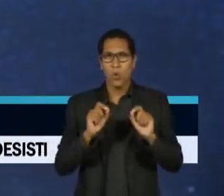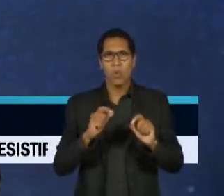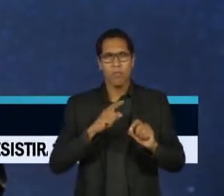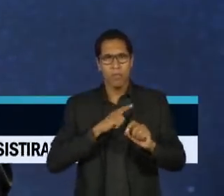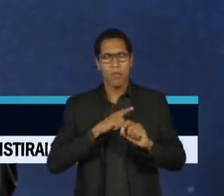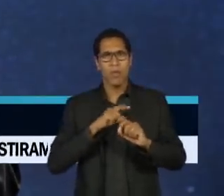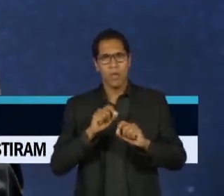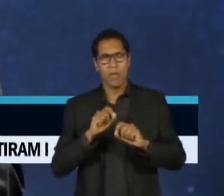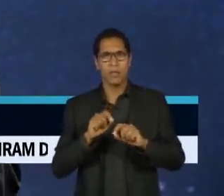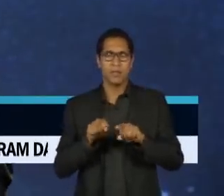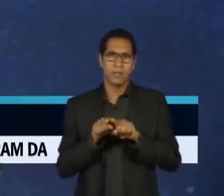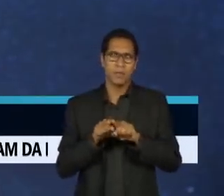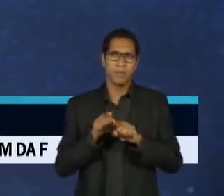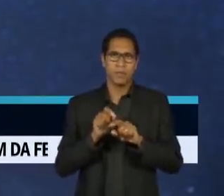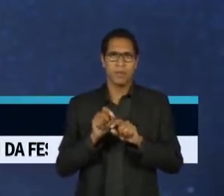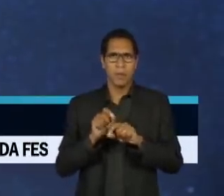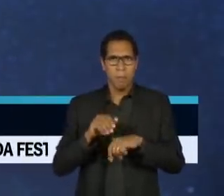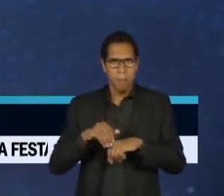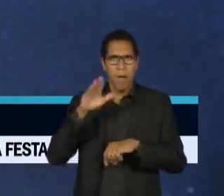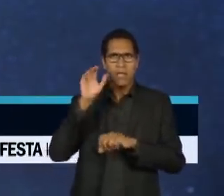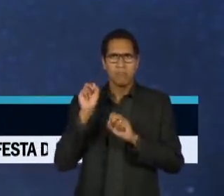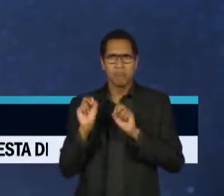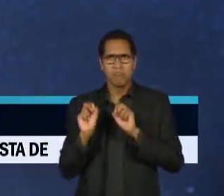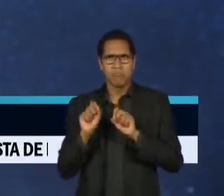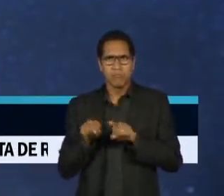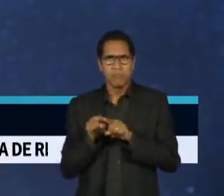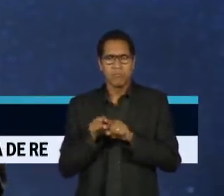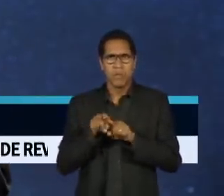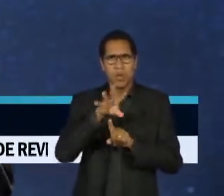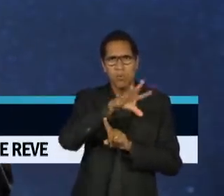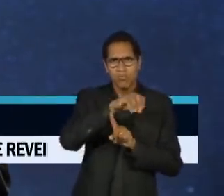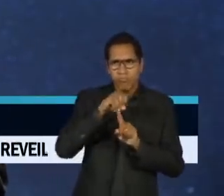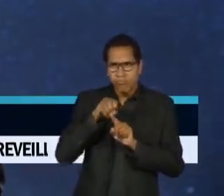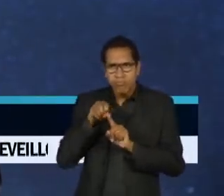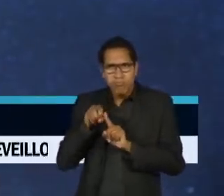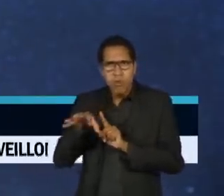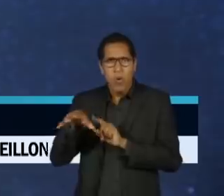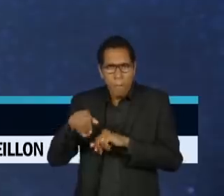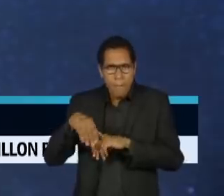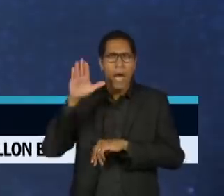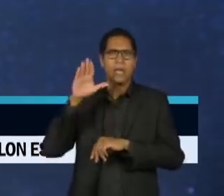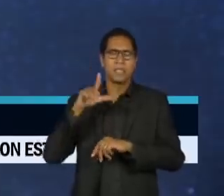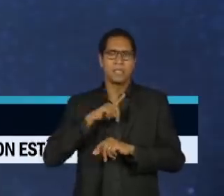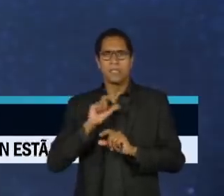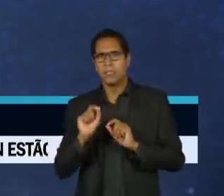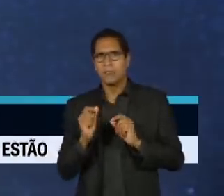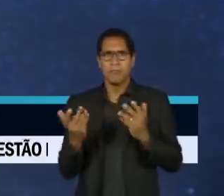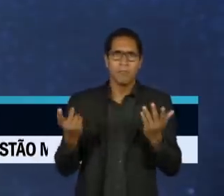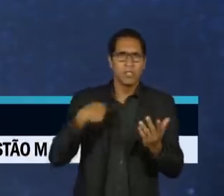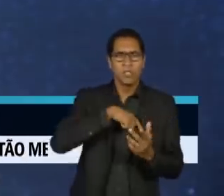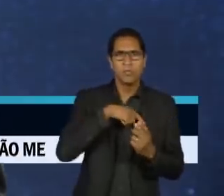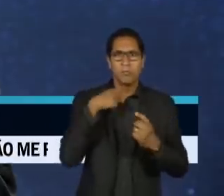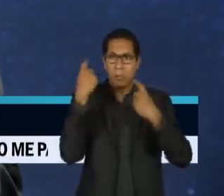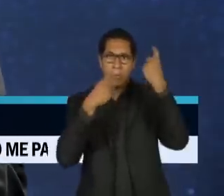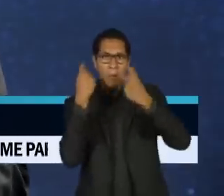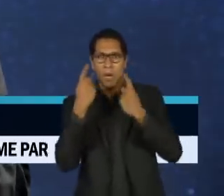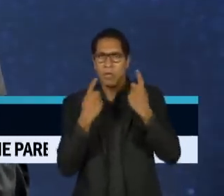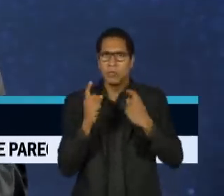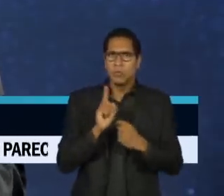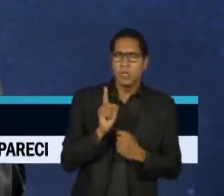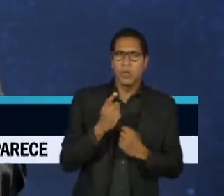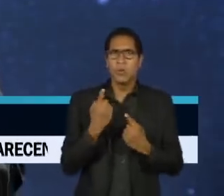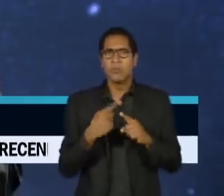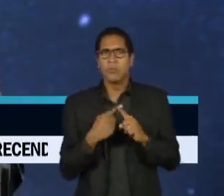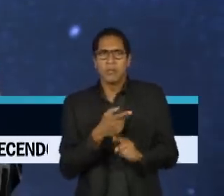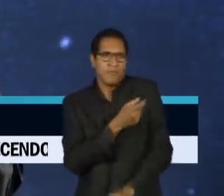contagiosa, mas não deve haver pânico, porque estamos numa situação melhor do que no início da pandemia por causa das vacinas, e a gente está vendo aí os laboratórios tentando se